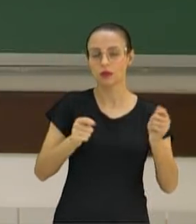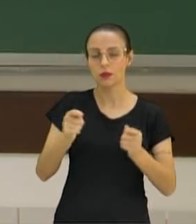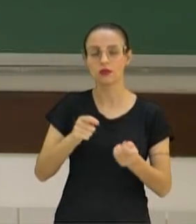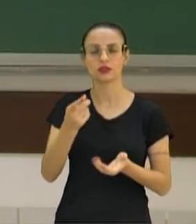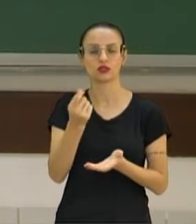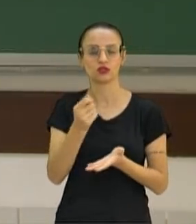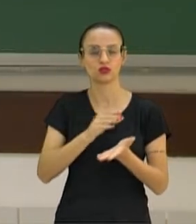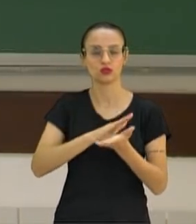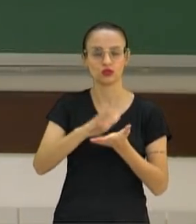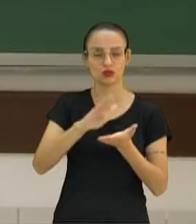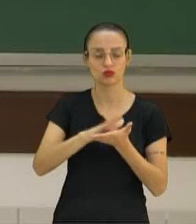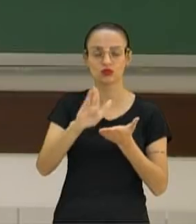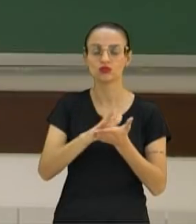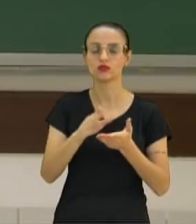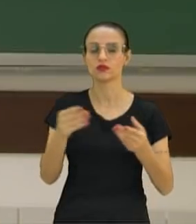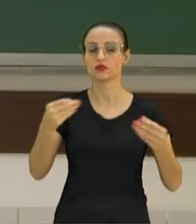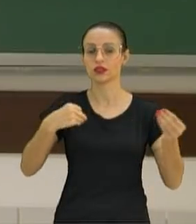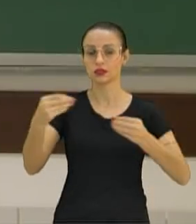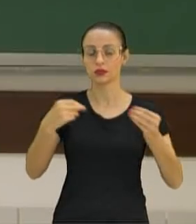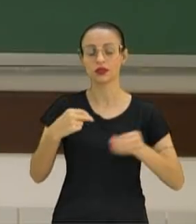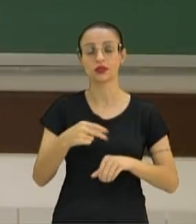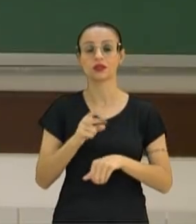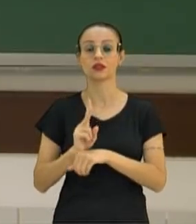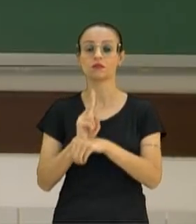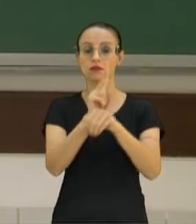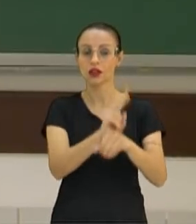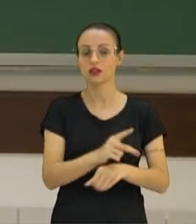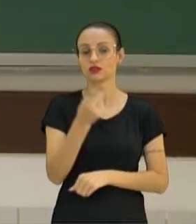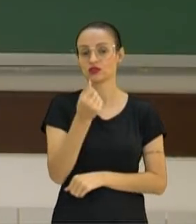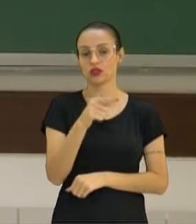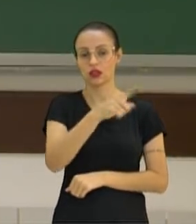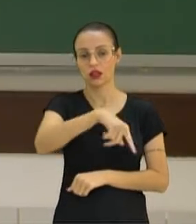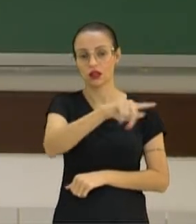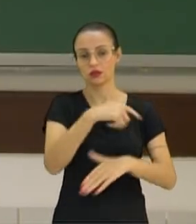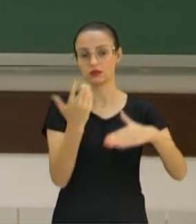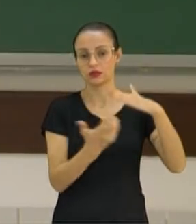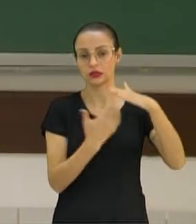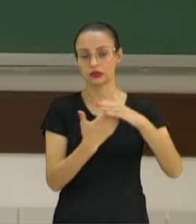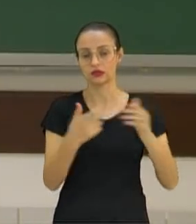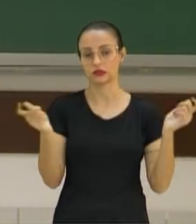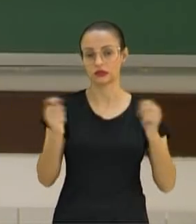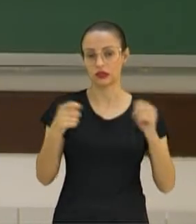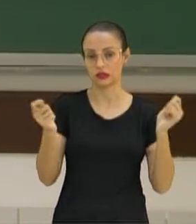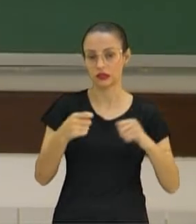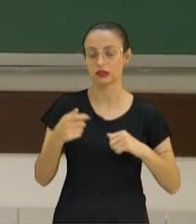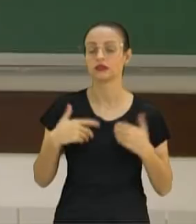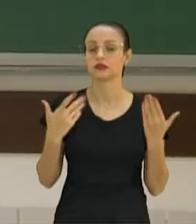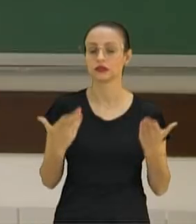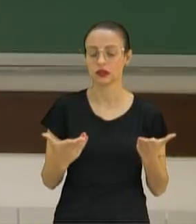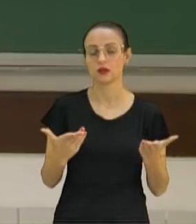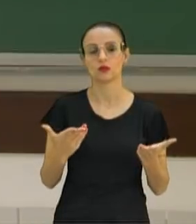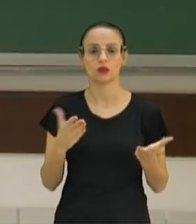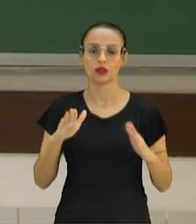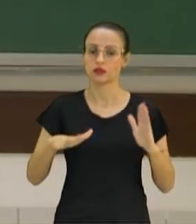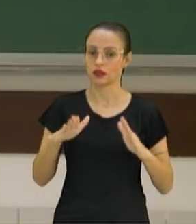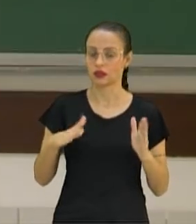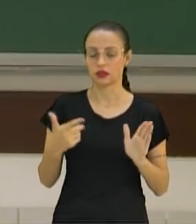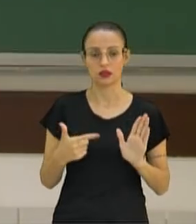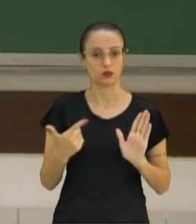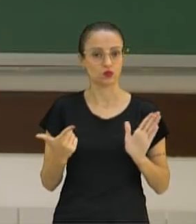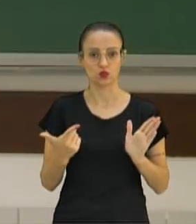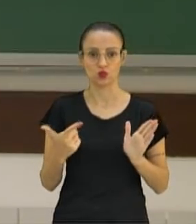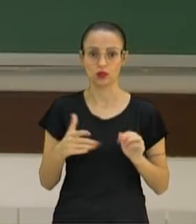papel moeda e flexibilização para que as empresas pudessem contrair empréstimos, né, mesmo que talvez não